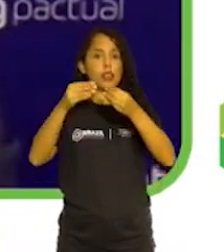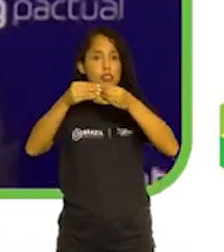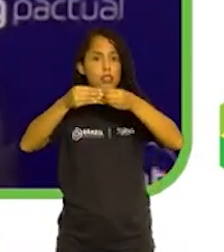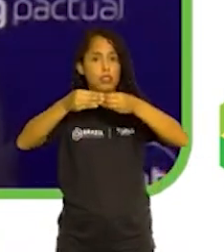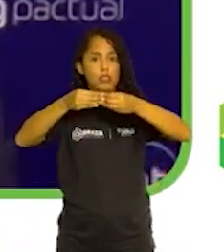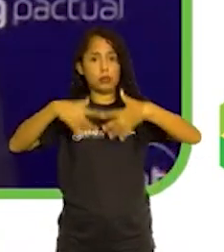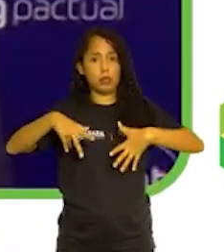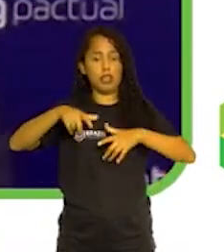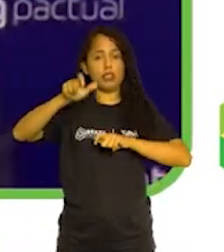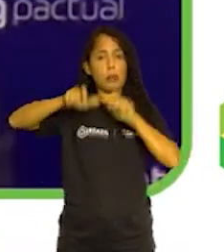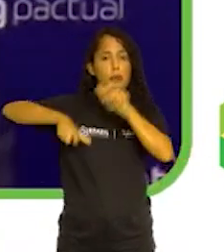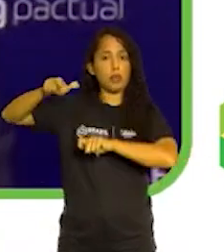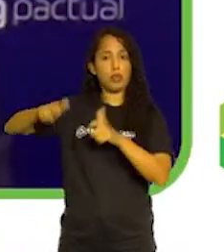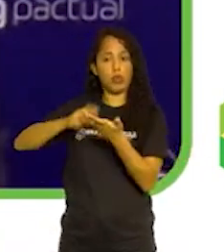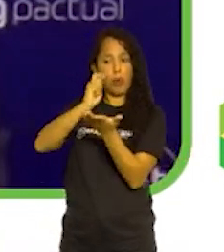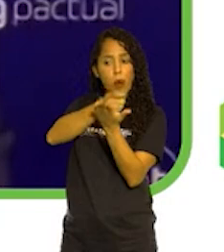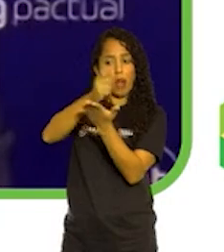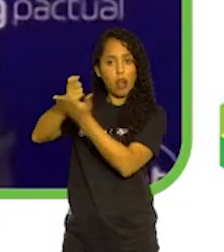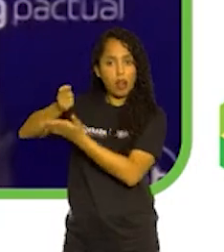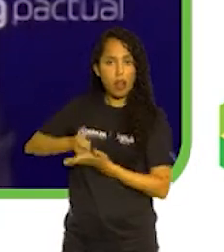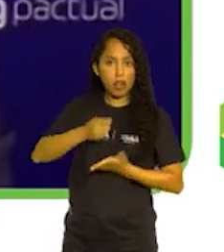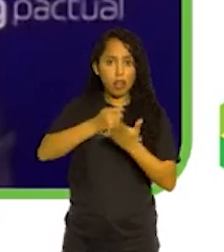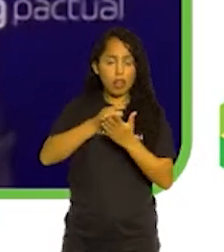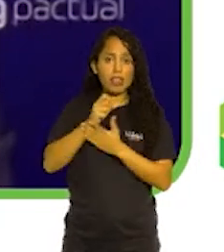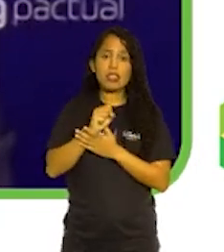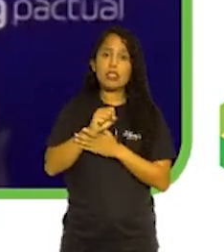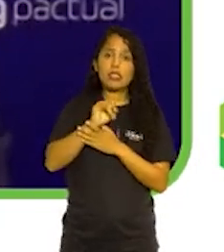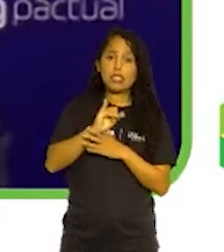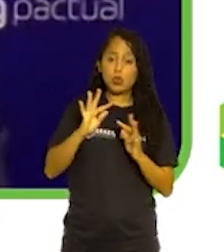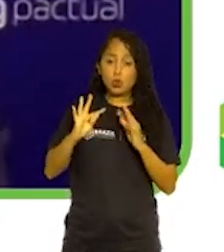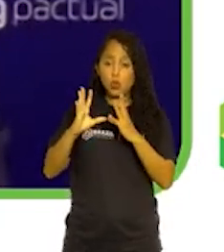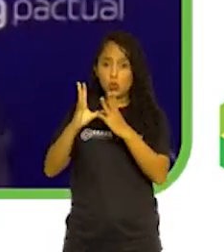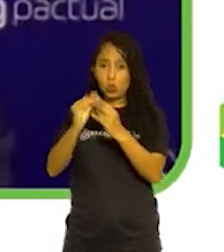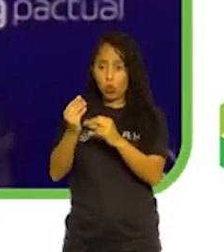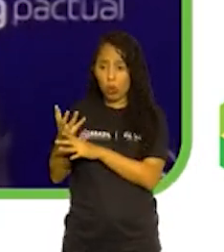abono salarial, tudo isso fique dentro do teto,